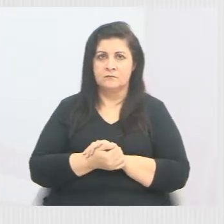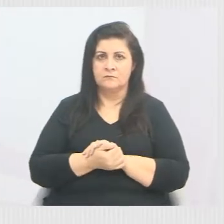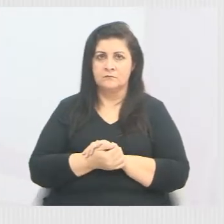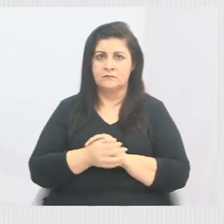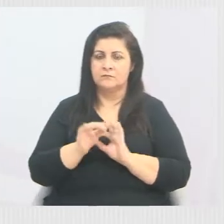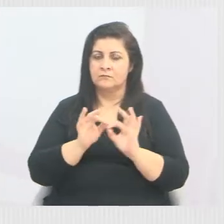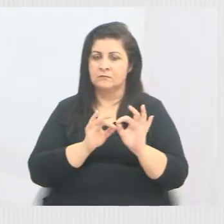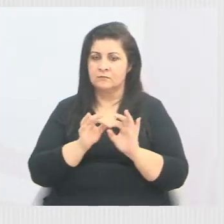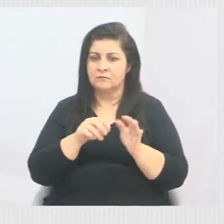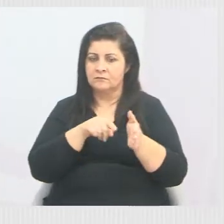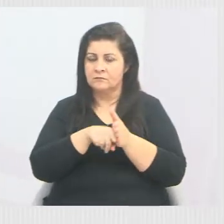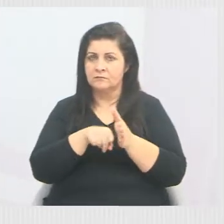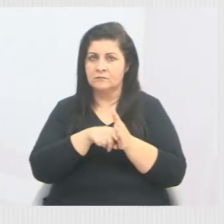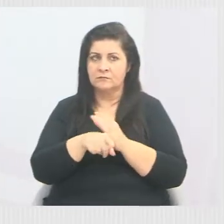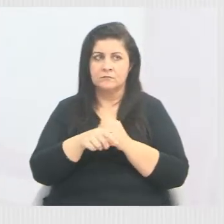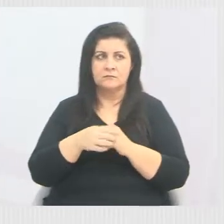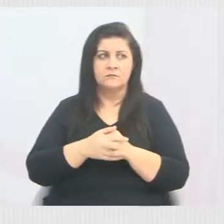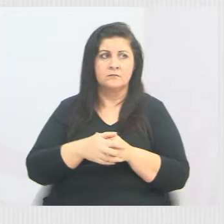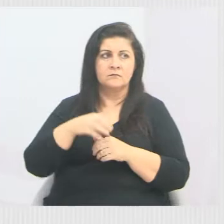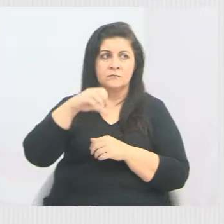auferido